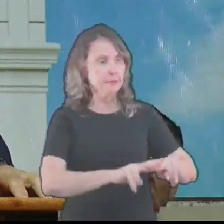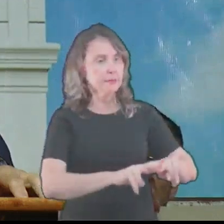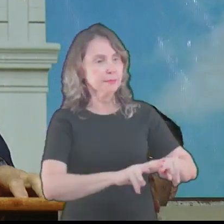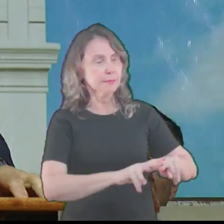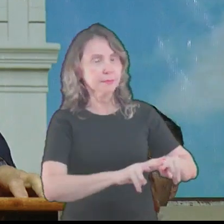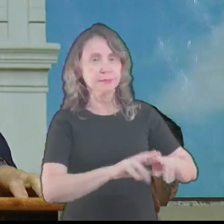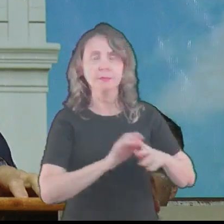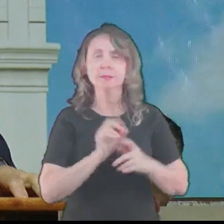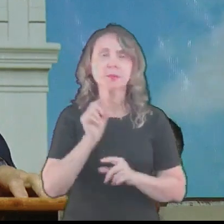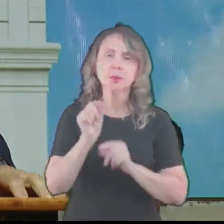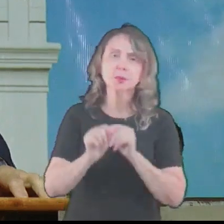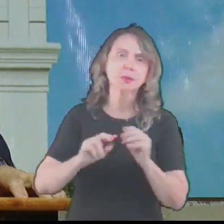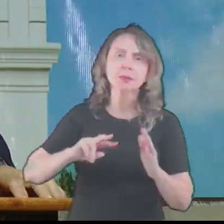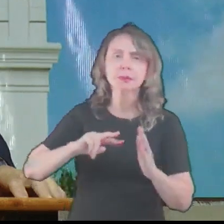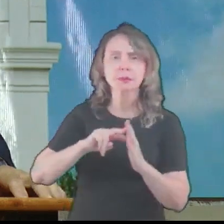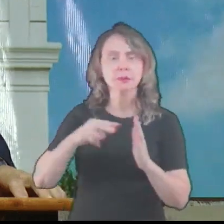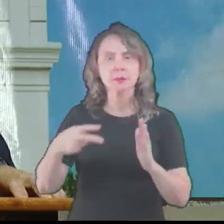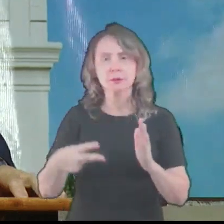Ou seja,